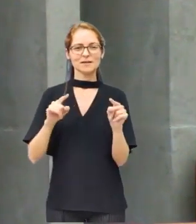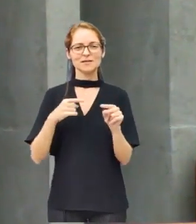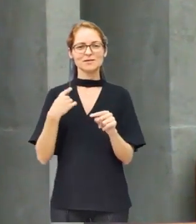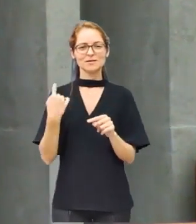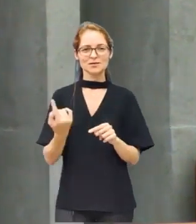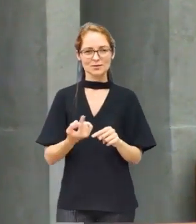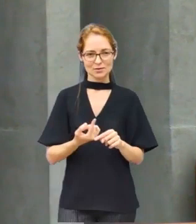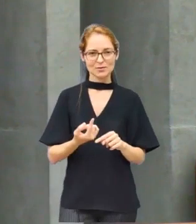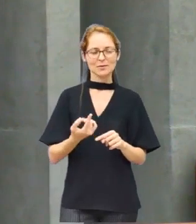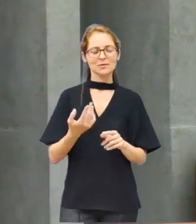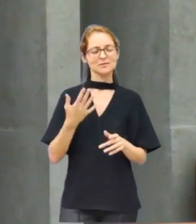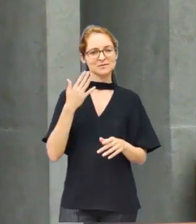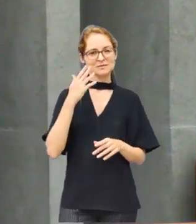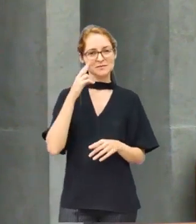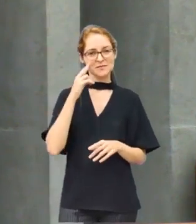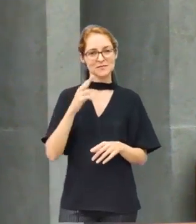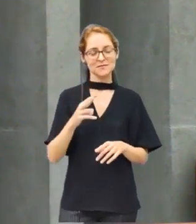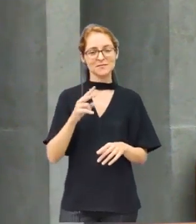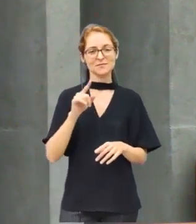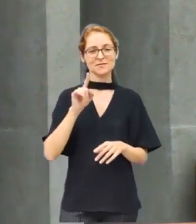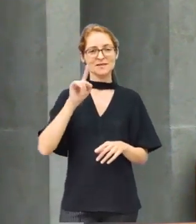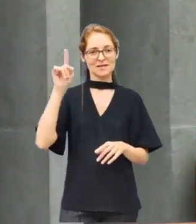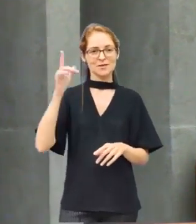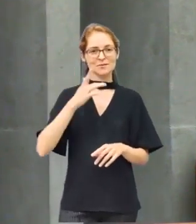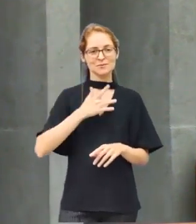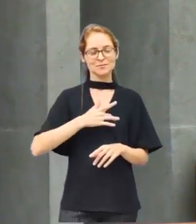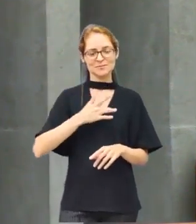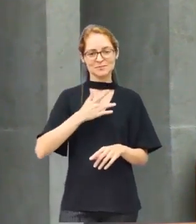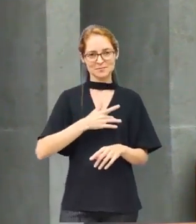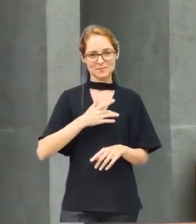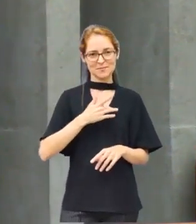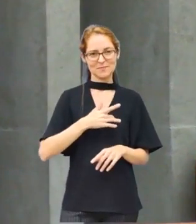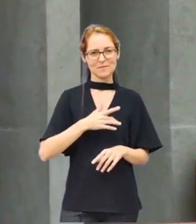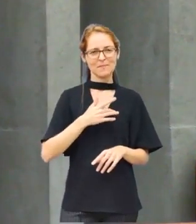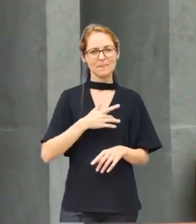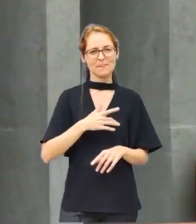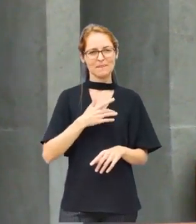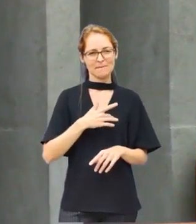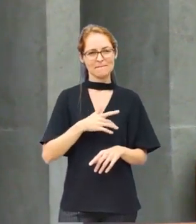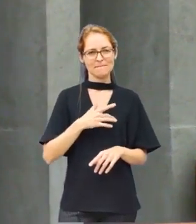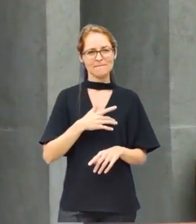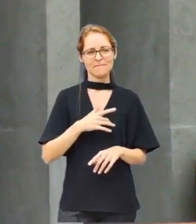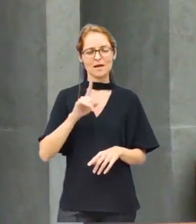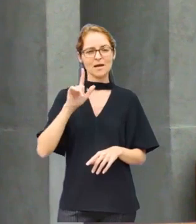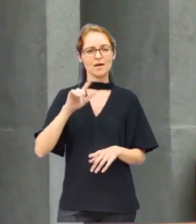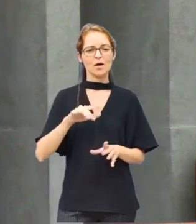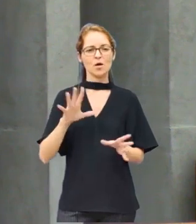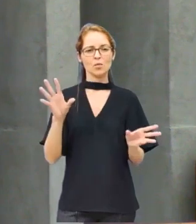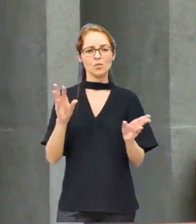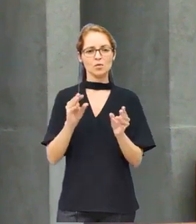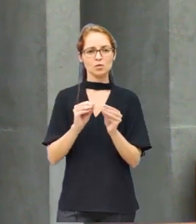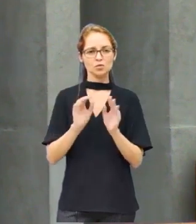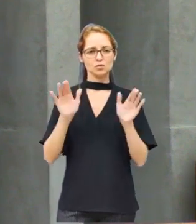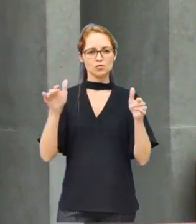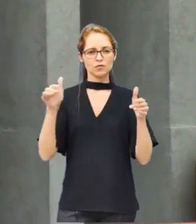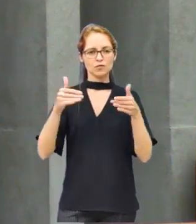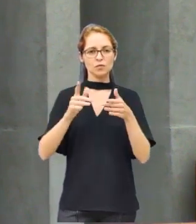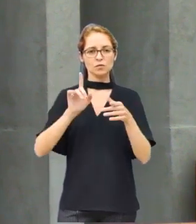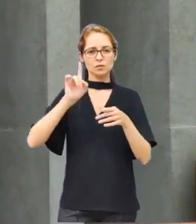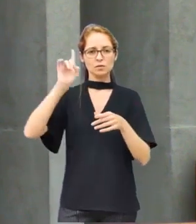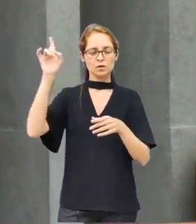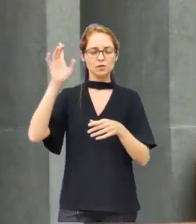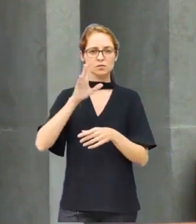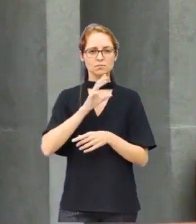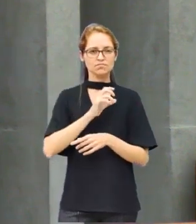aqui é a história de um Deus misericordioso. O grande resumo e foco dessa história é apresentar um Deus que é